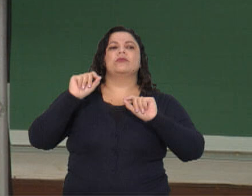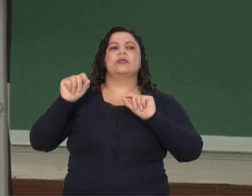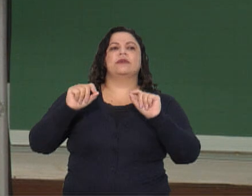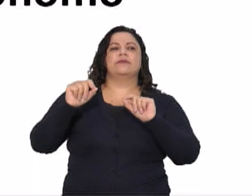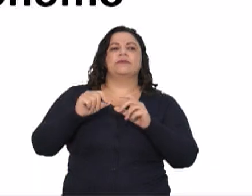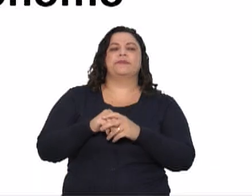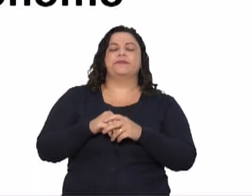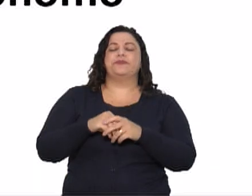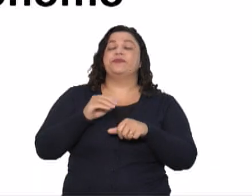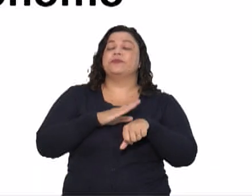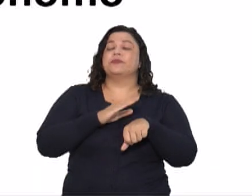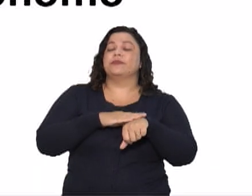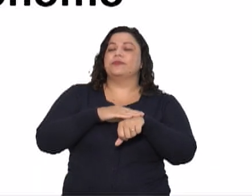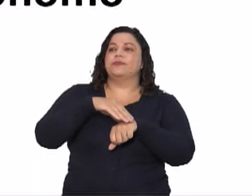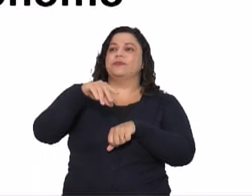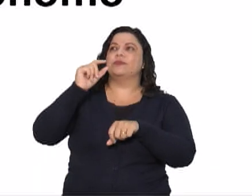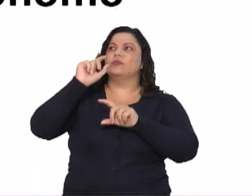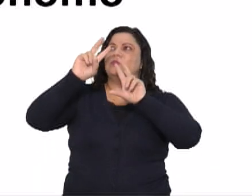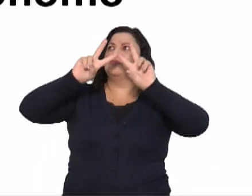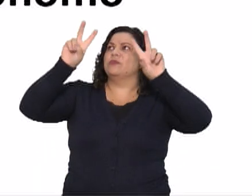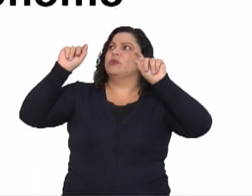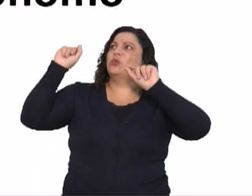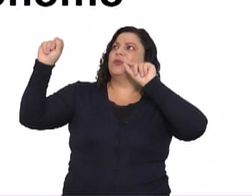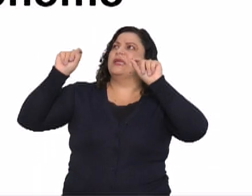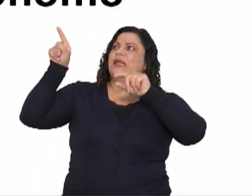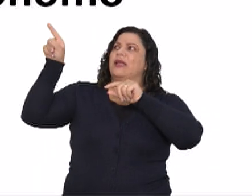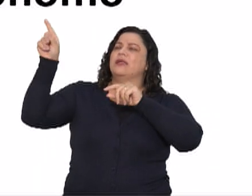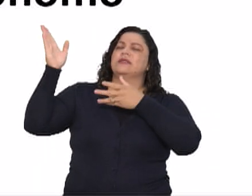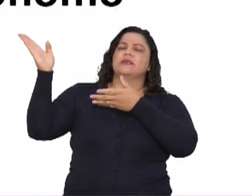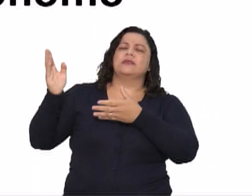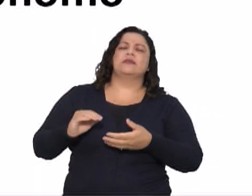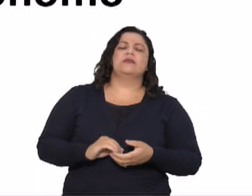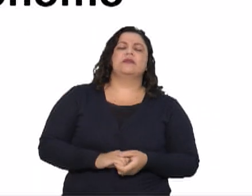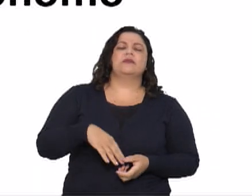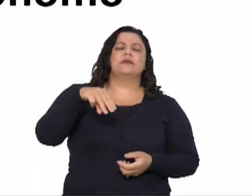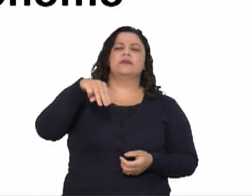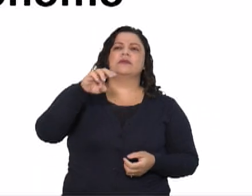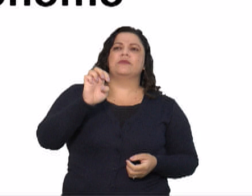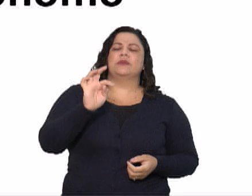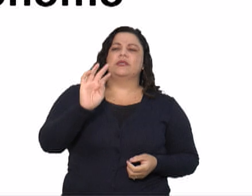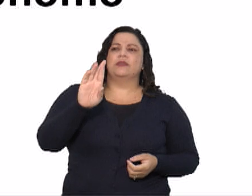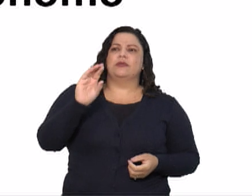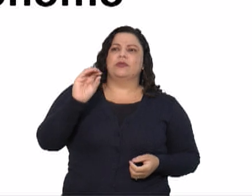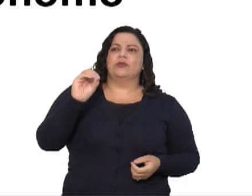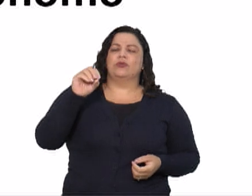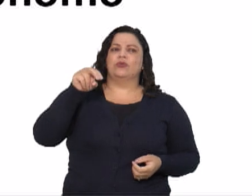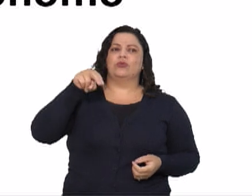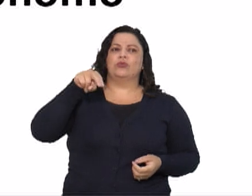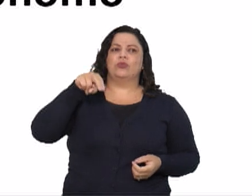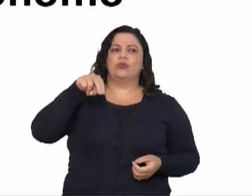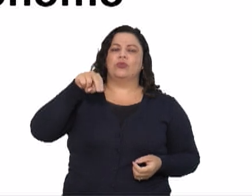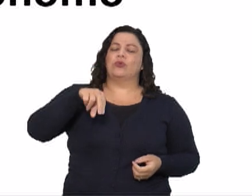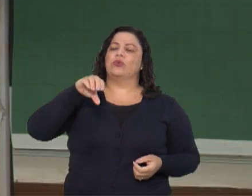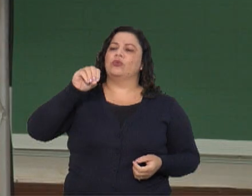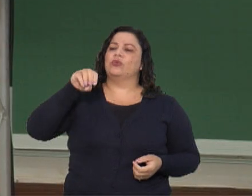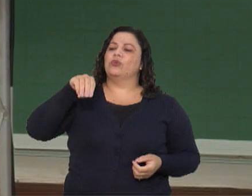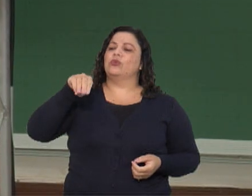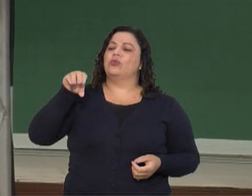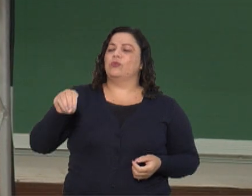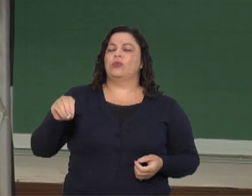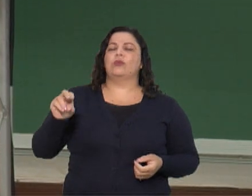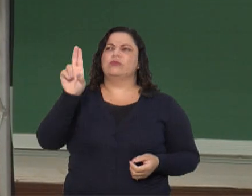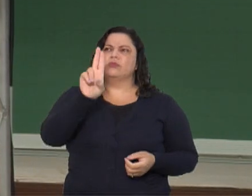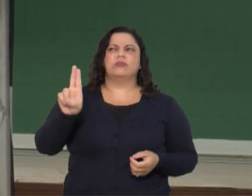tempo. O metrônomo, o músico utiliza para que ele ajude